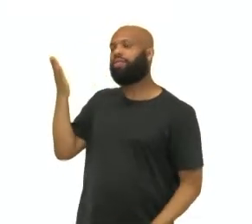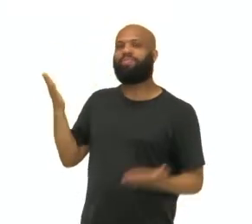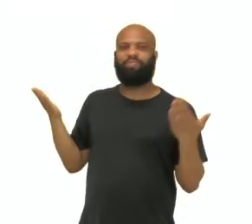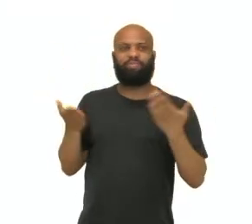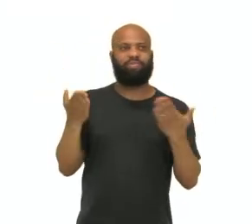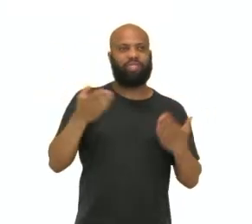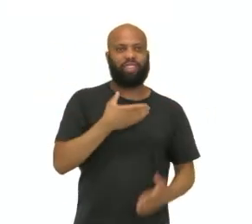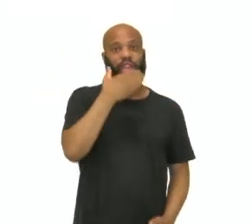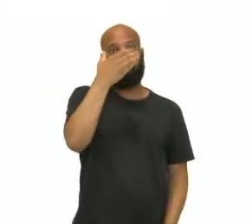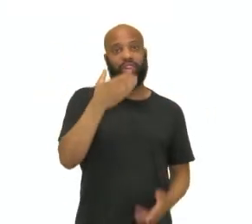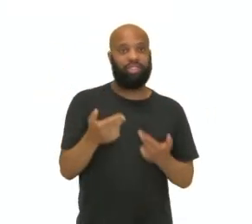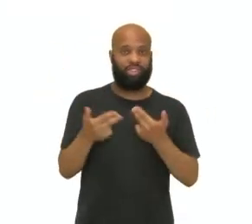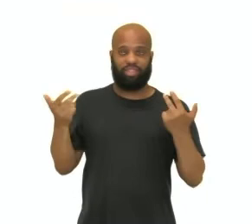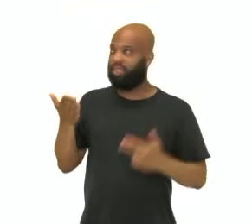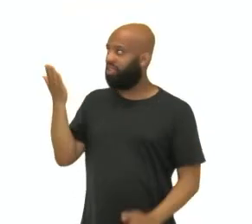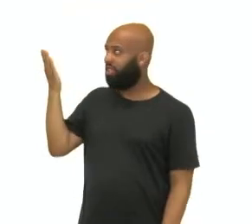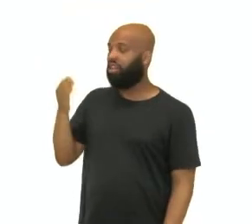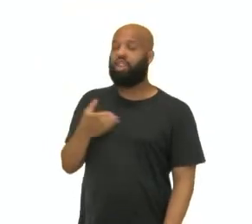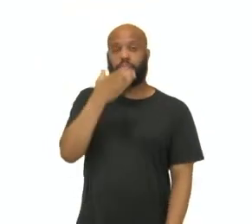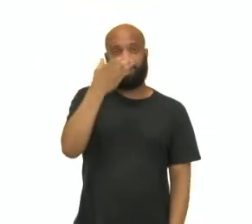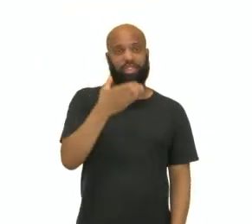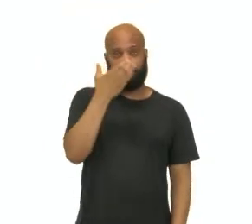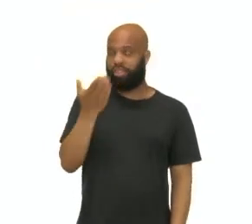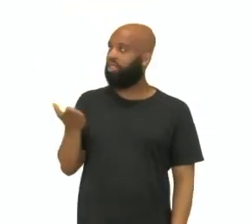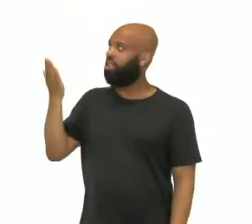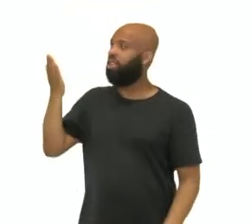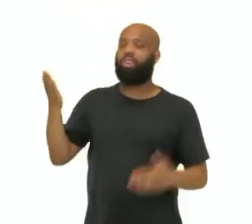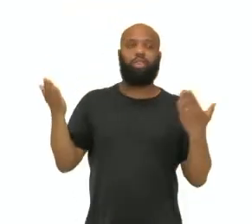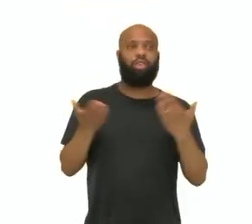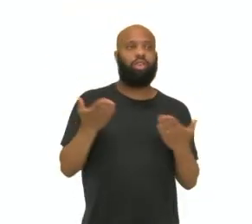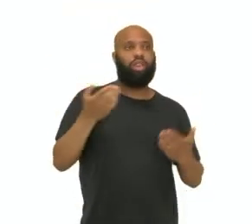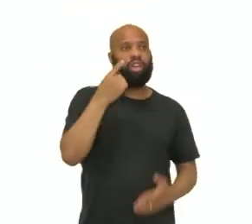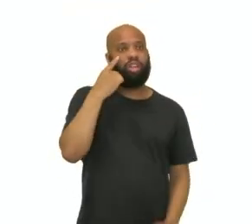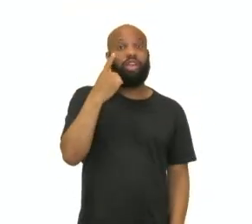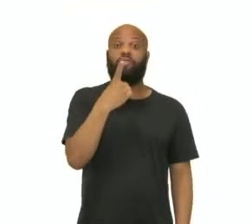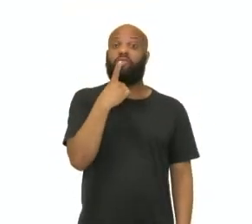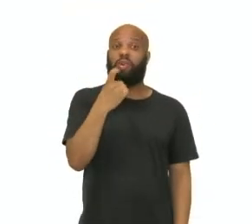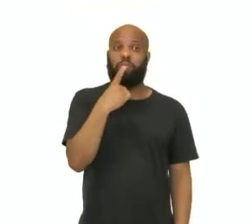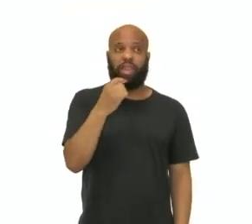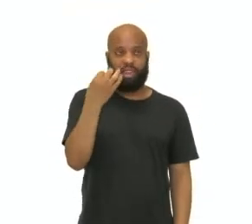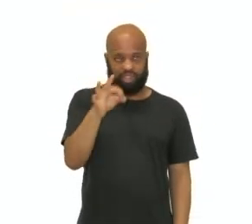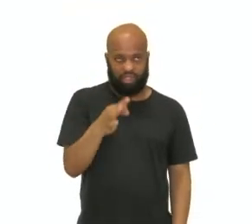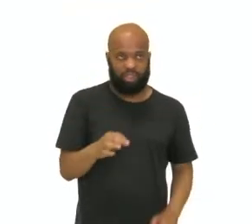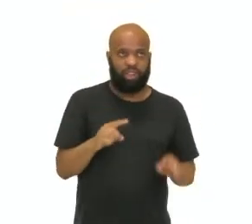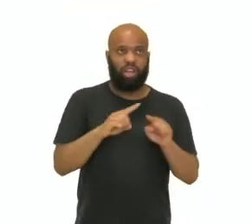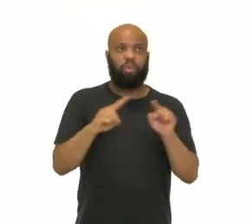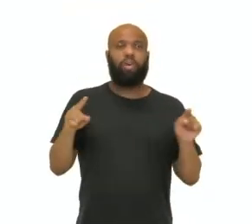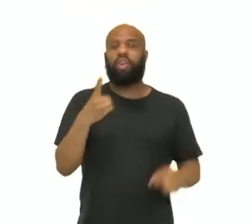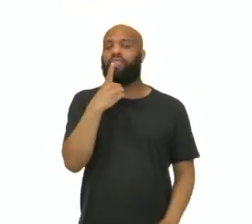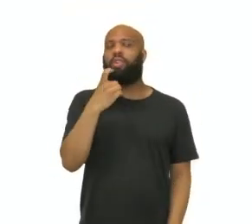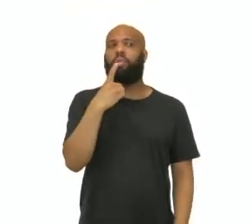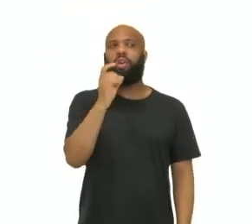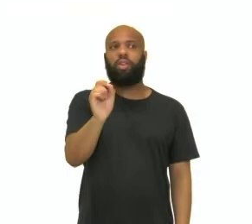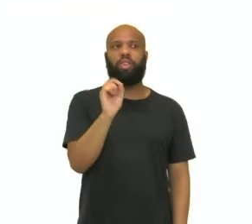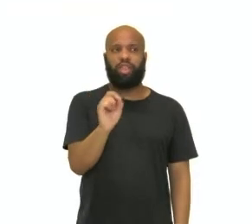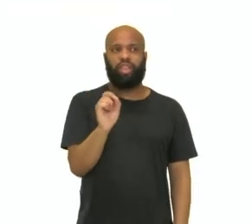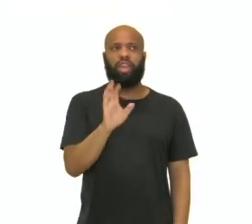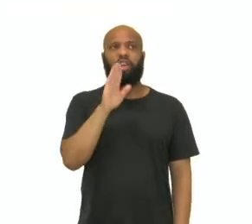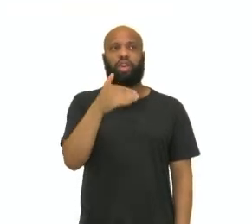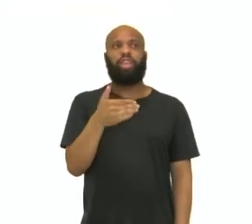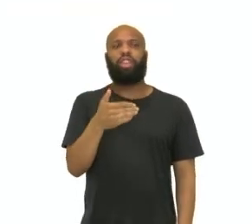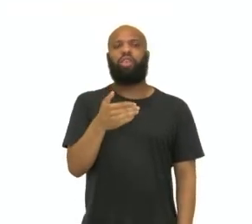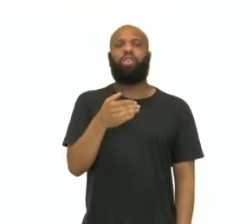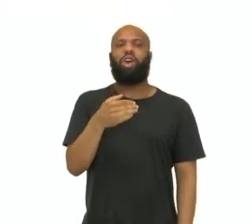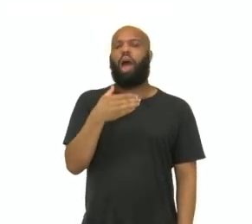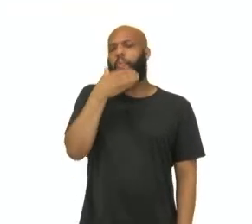maçã. Essa maçã, ela real, né, pessoal? Você vê ela vermelha. Pessoal, o vermelho, a maçã não gosta